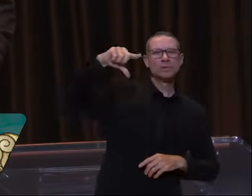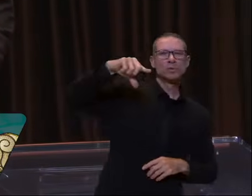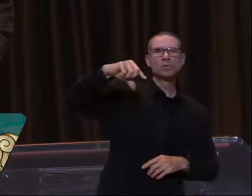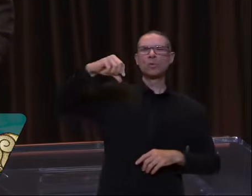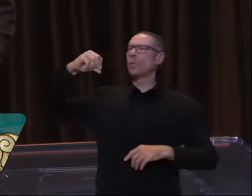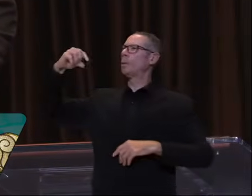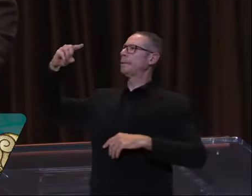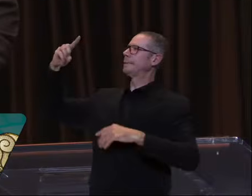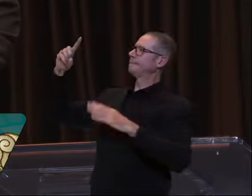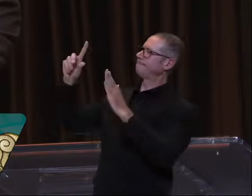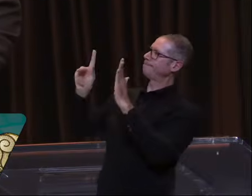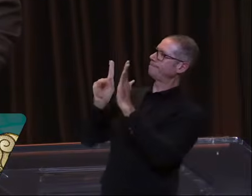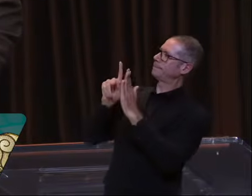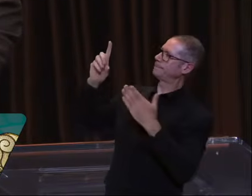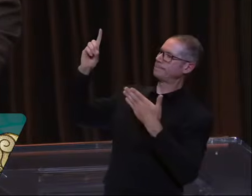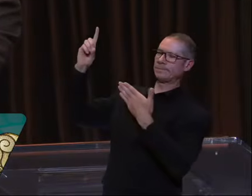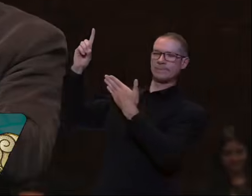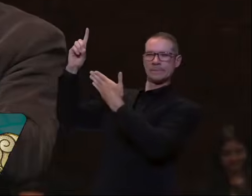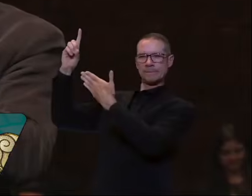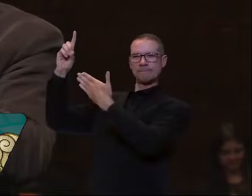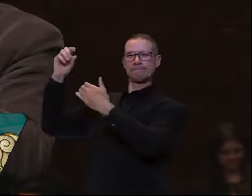escolhido por Ele.